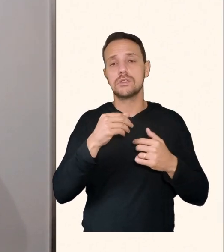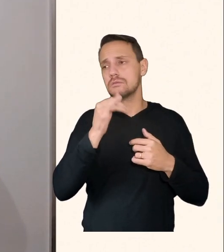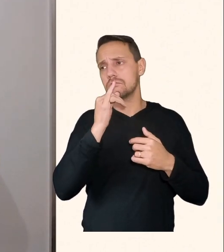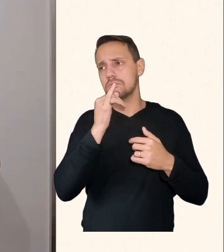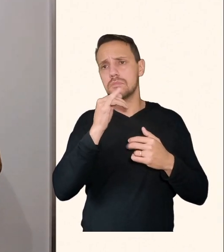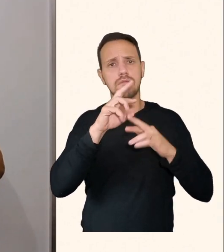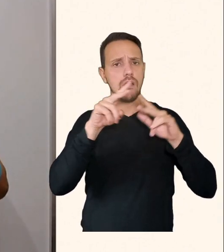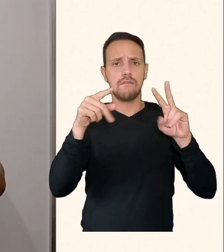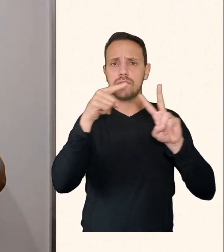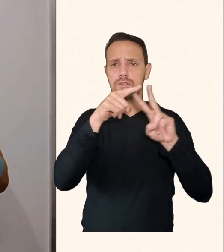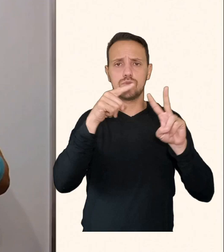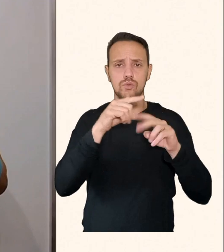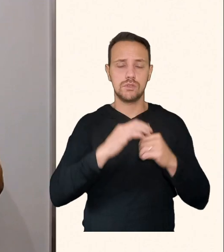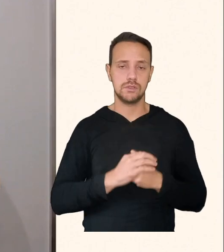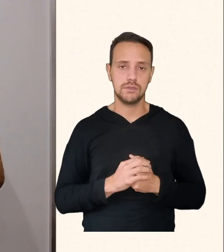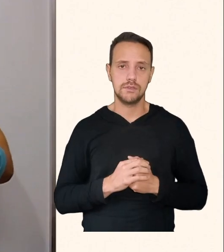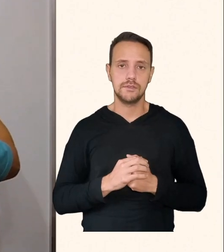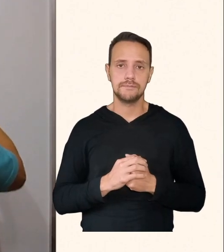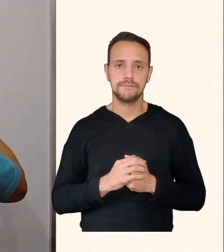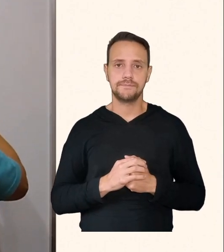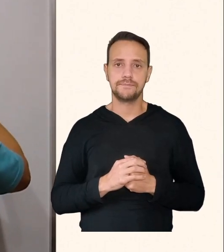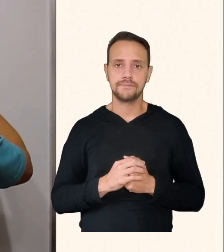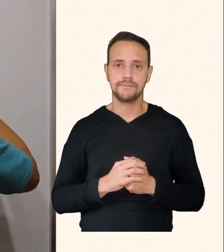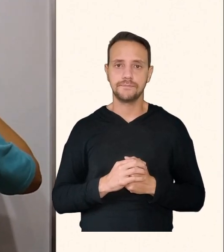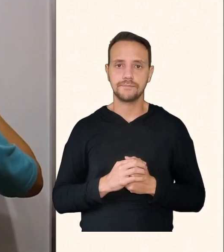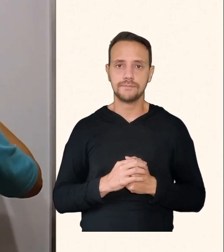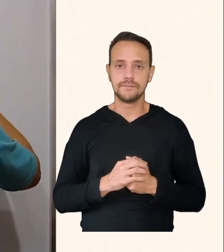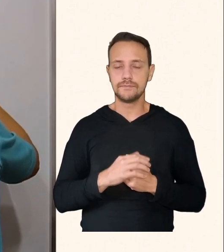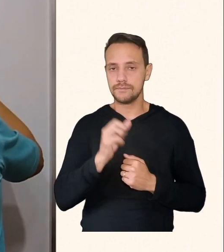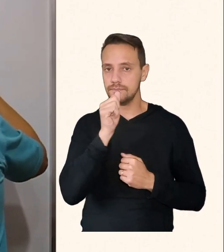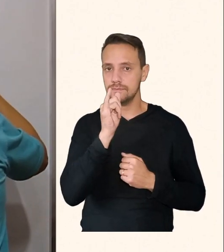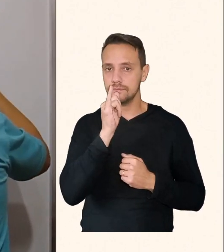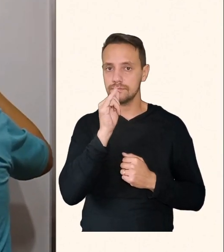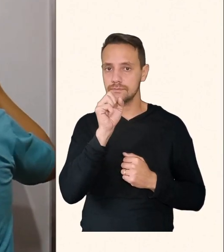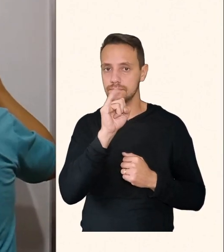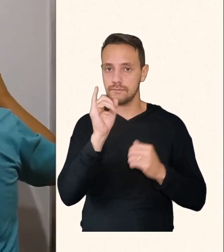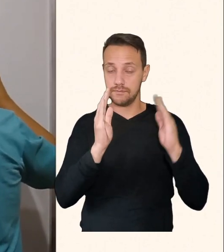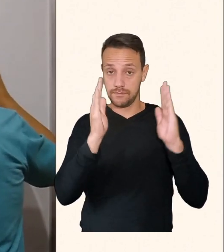vetorial B é igual ao módulo de B